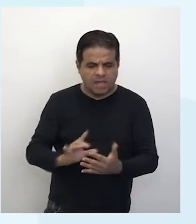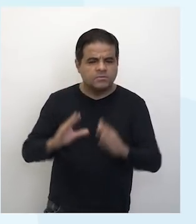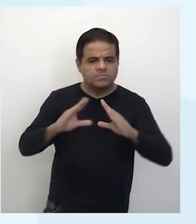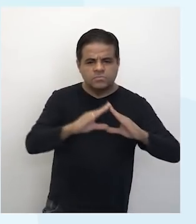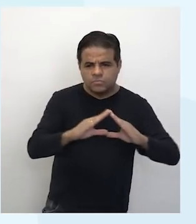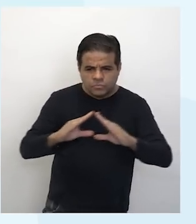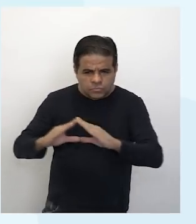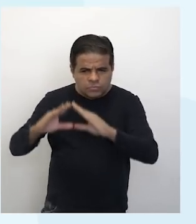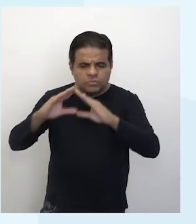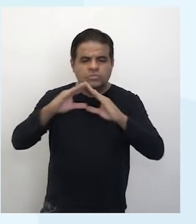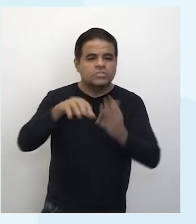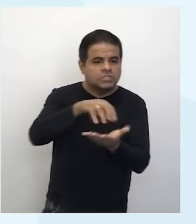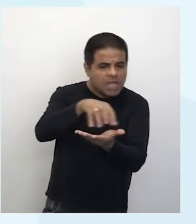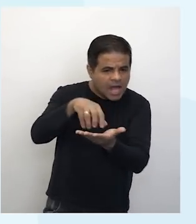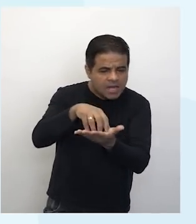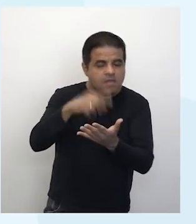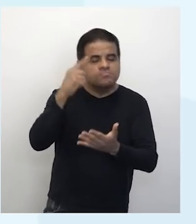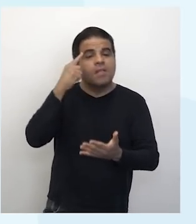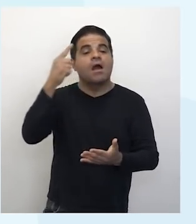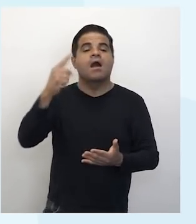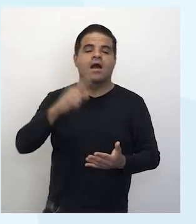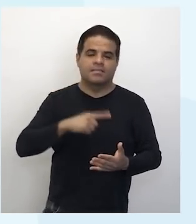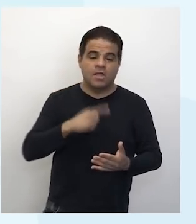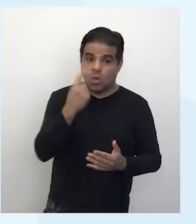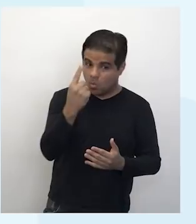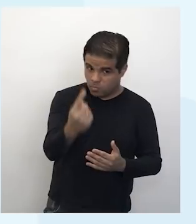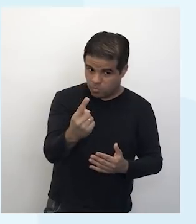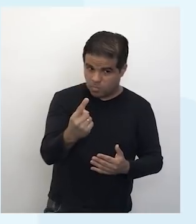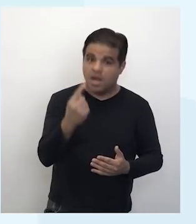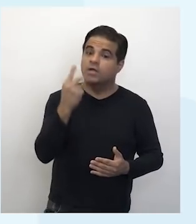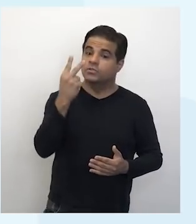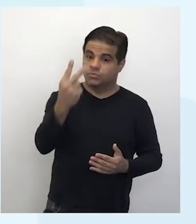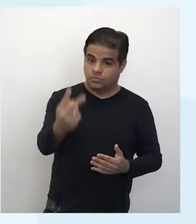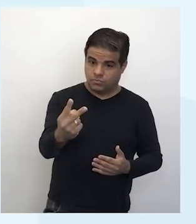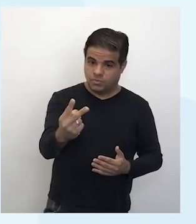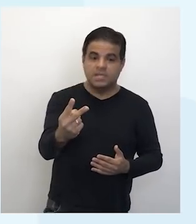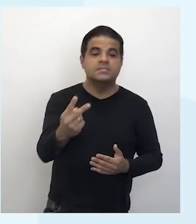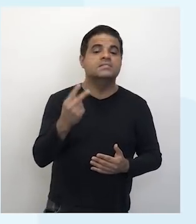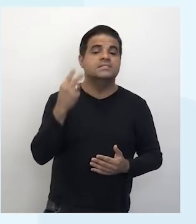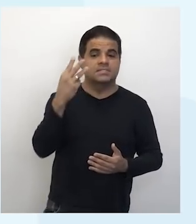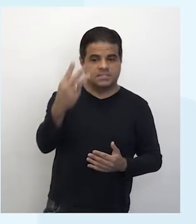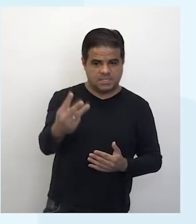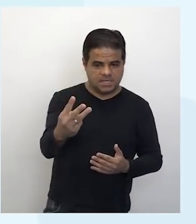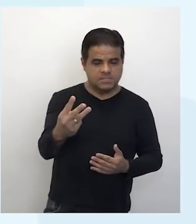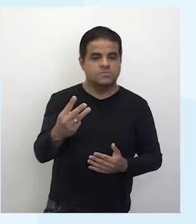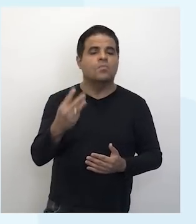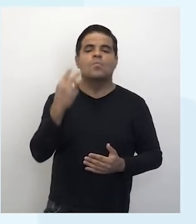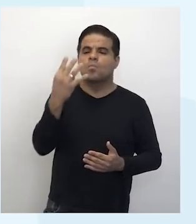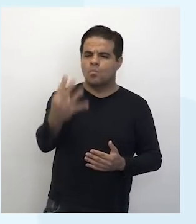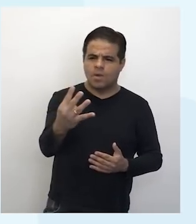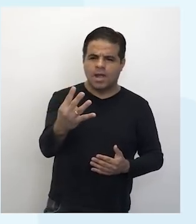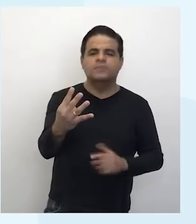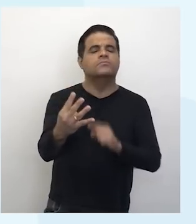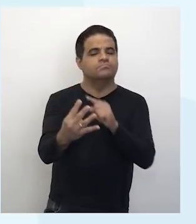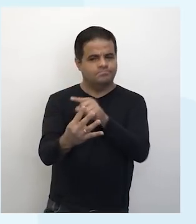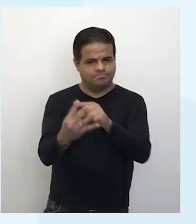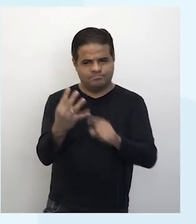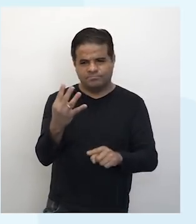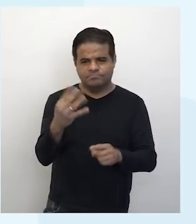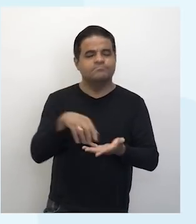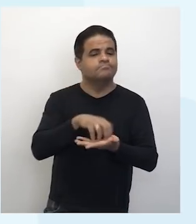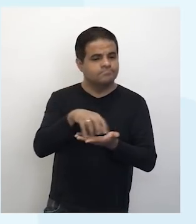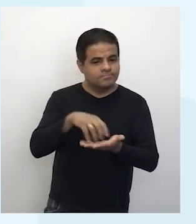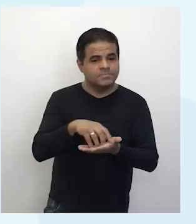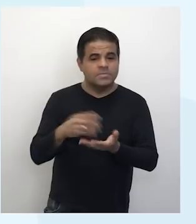uma unidade de área, então nós vamos ter 1, 2, 3, 4. 4 unidades de área.